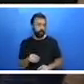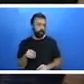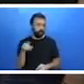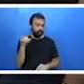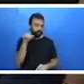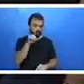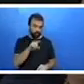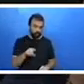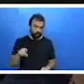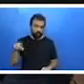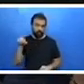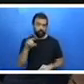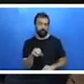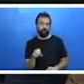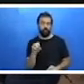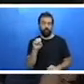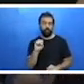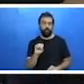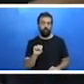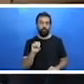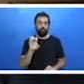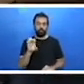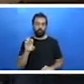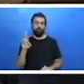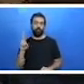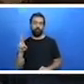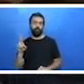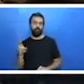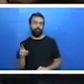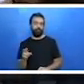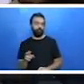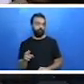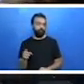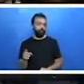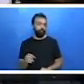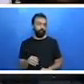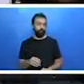e foram. Ok? Até aí tudo bem?